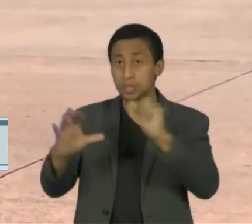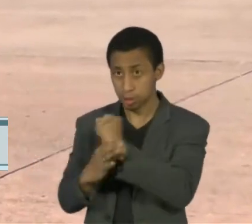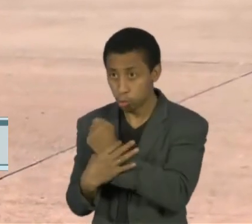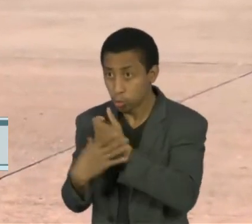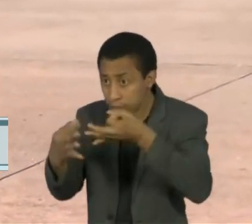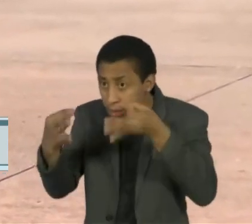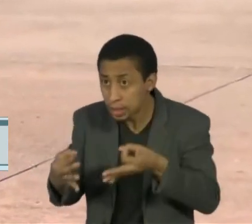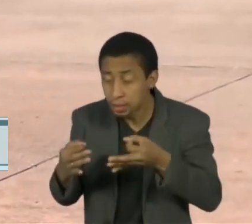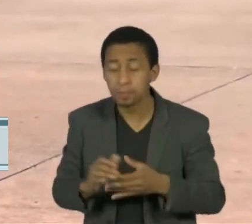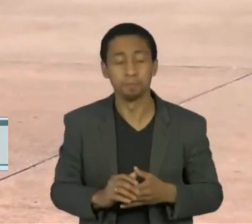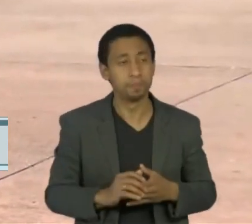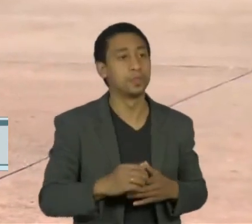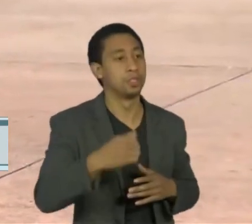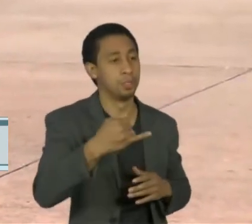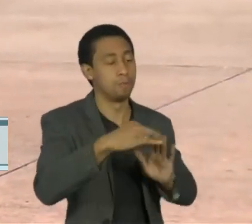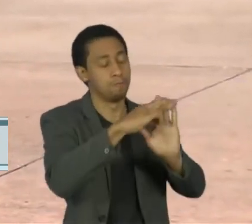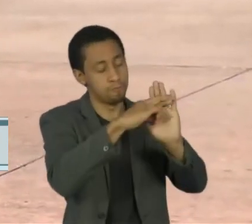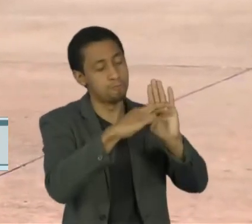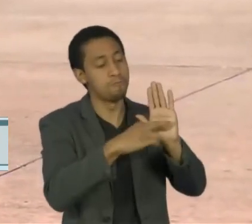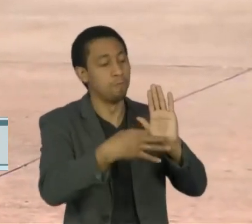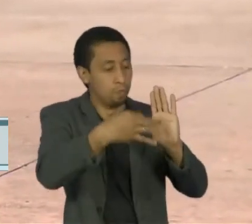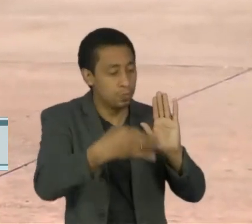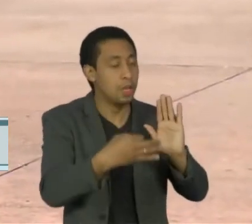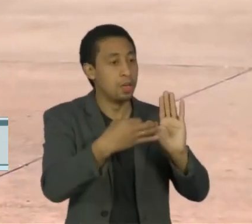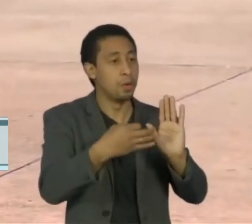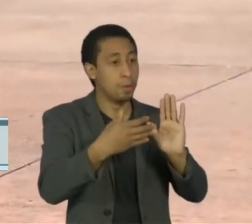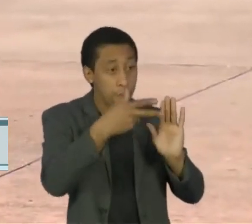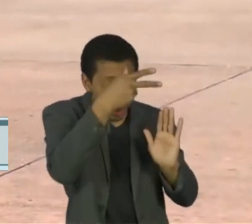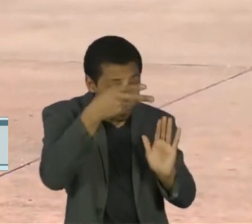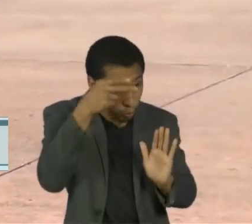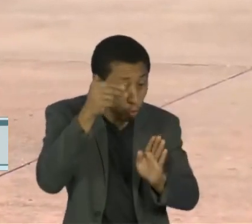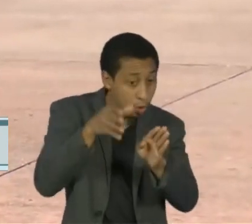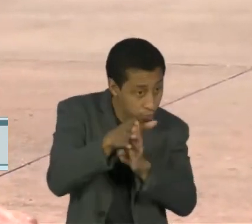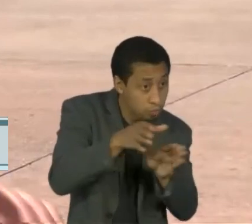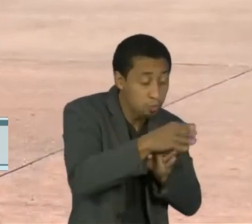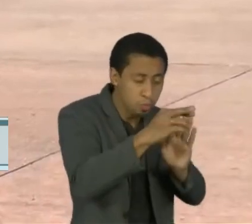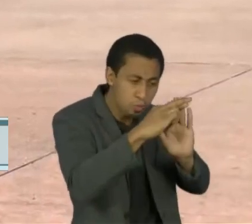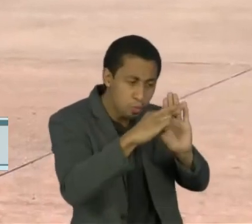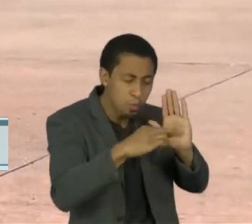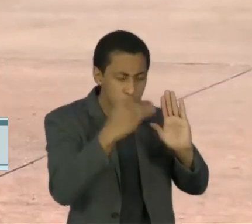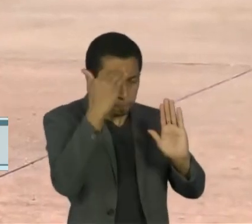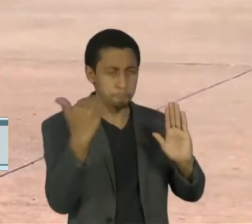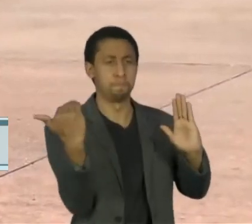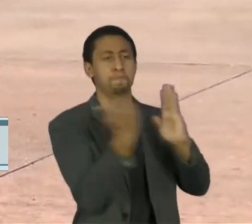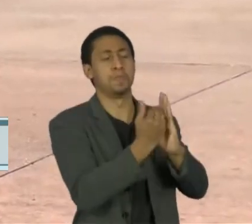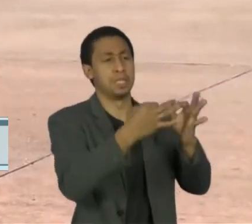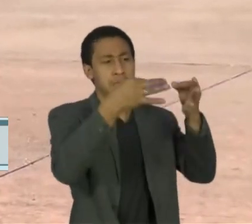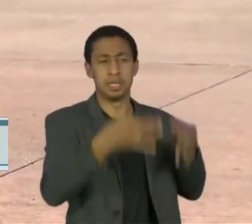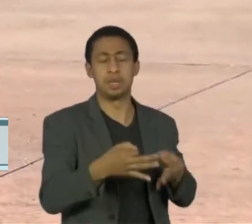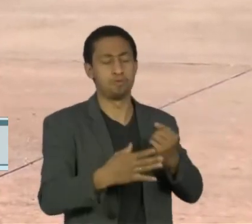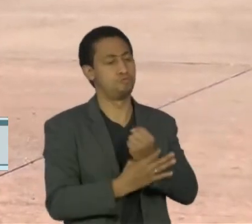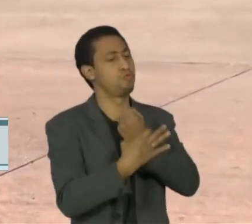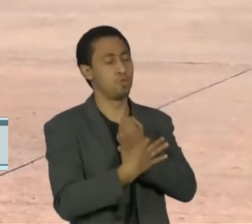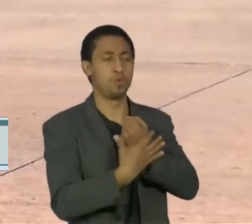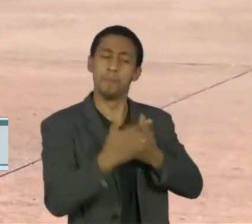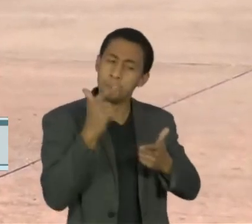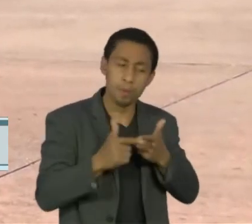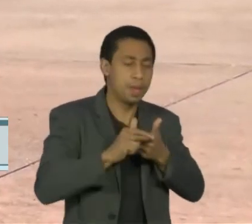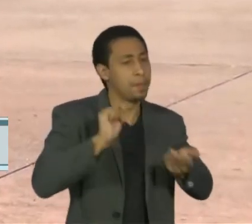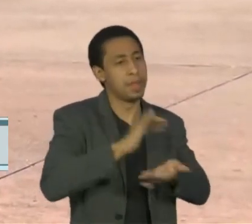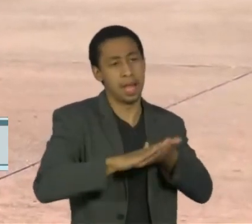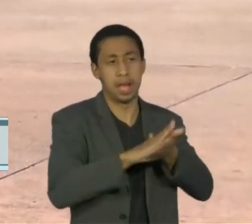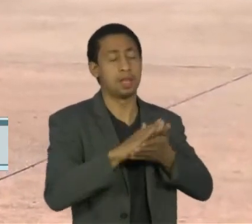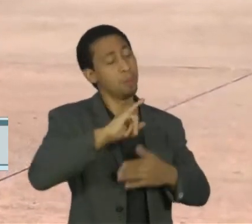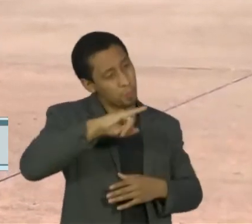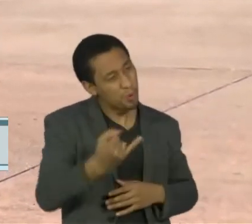seguidos? Sim, todos os protocolos da prefeitura, todos os distanciamentos, a gente segue certinho a regra para não ter nenhum problema e para todo mundo aproveitar o